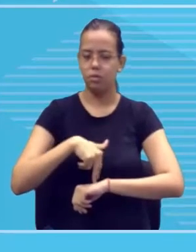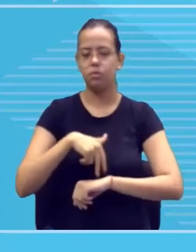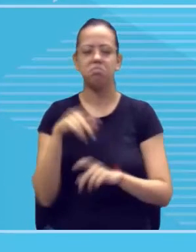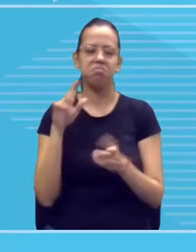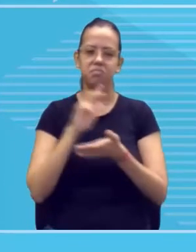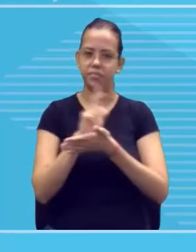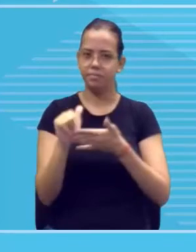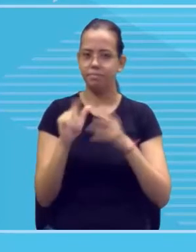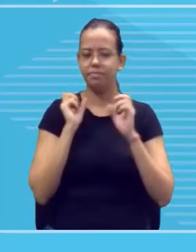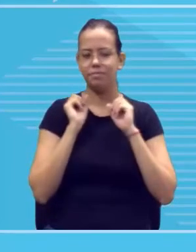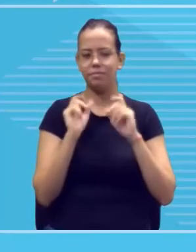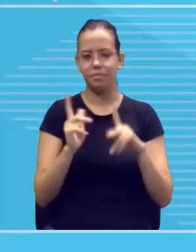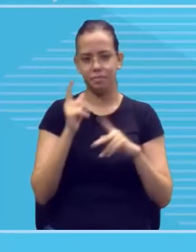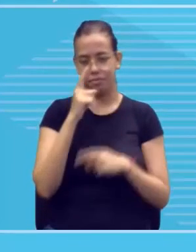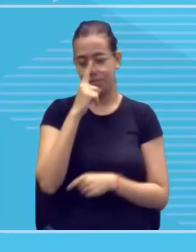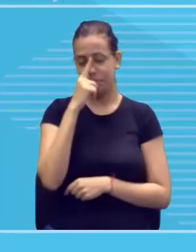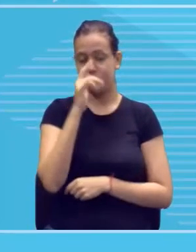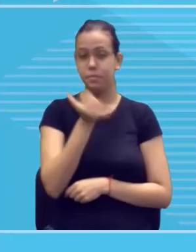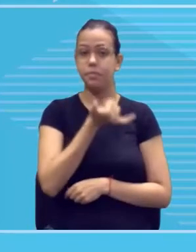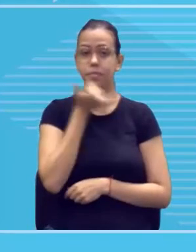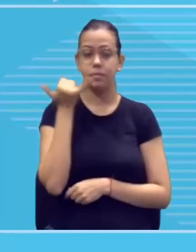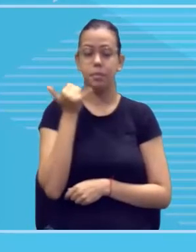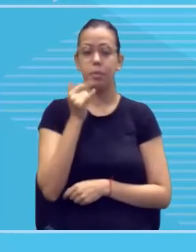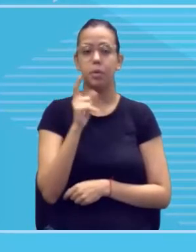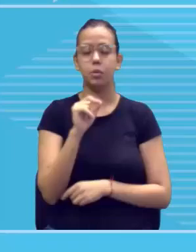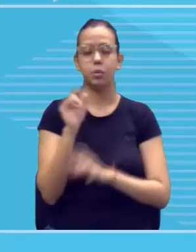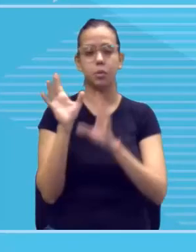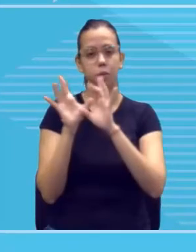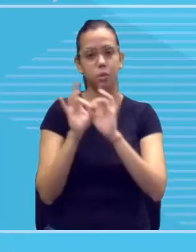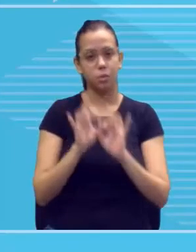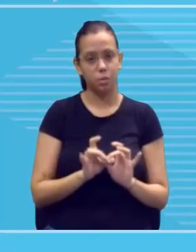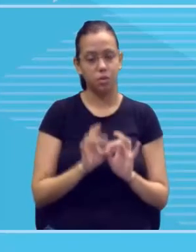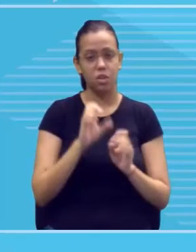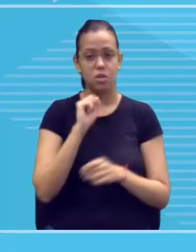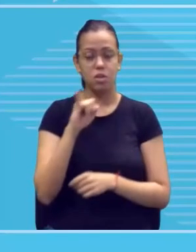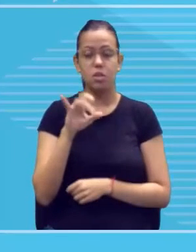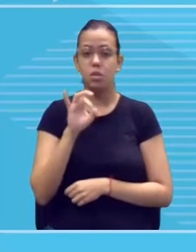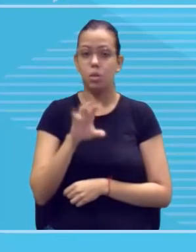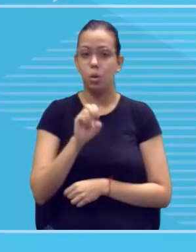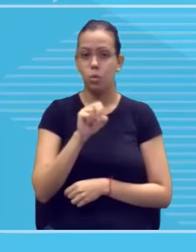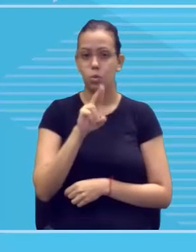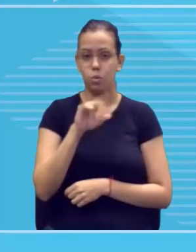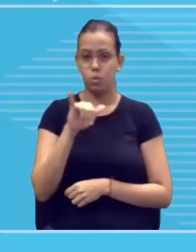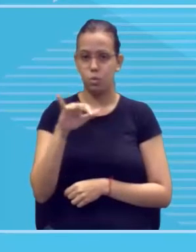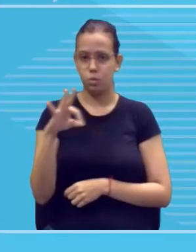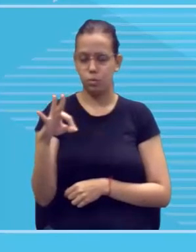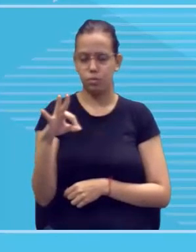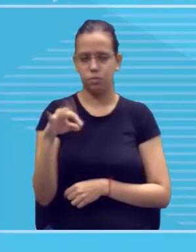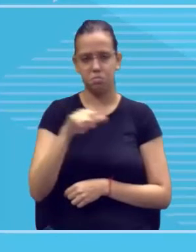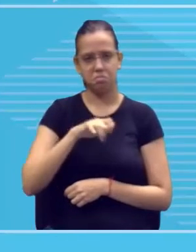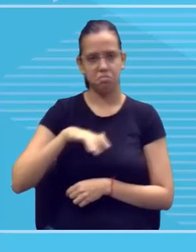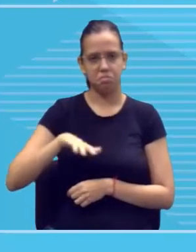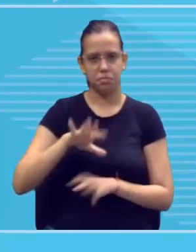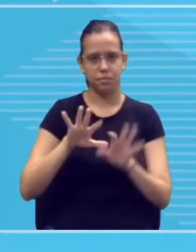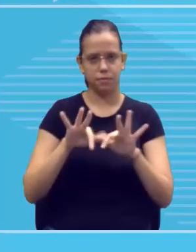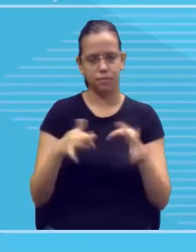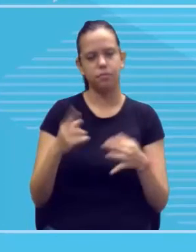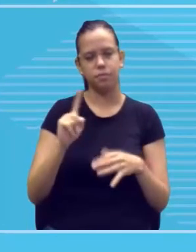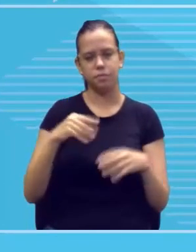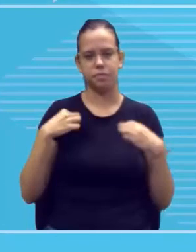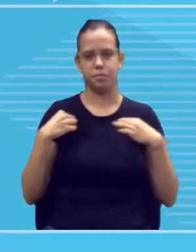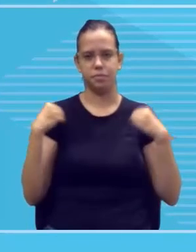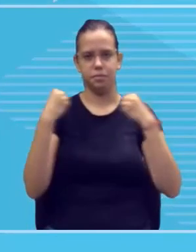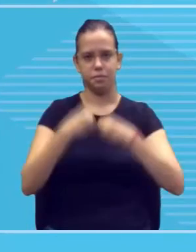tá bom não vai depender é claro do seu não deixa Se Vier geral assim é um terno